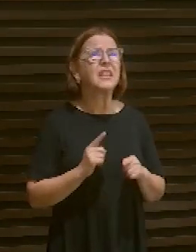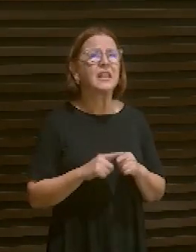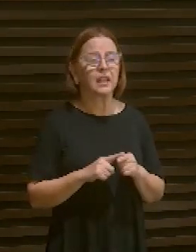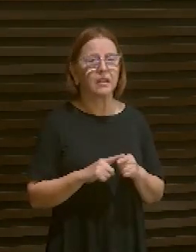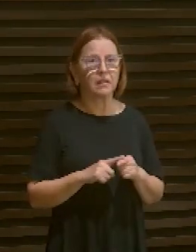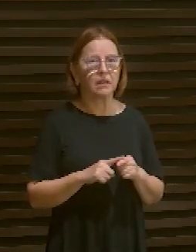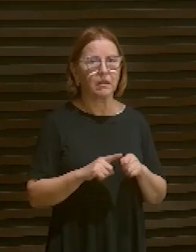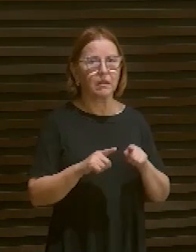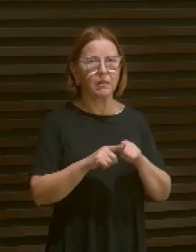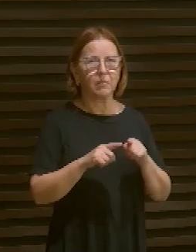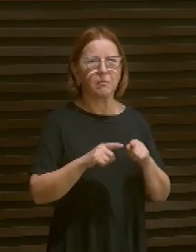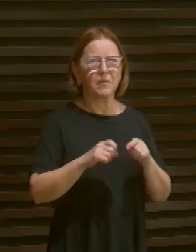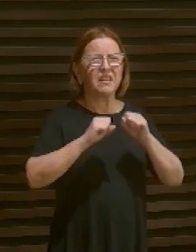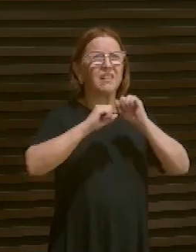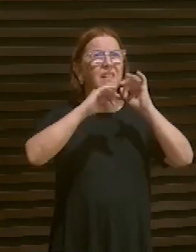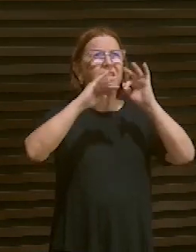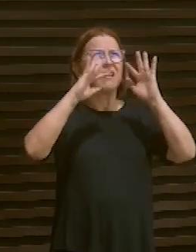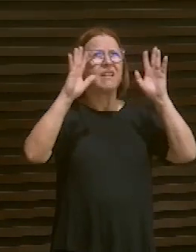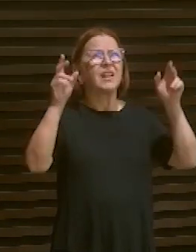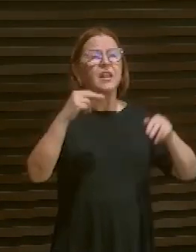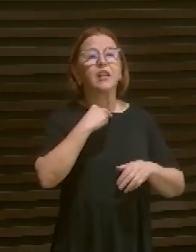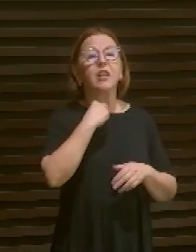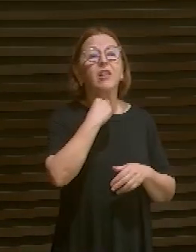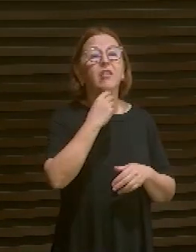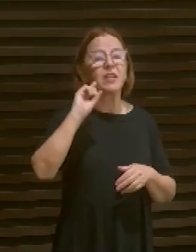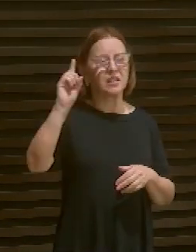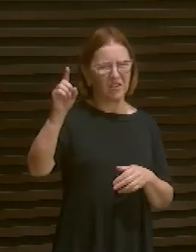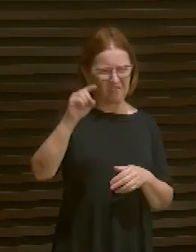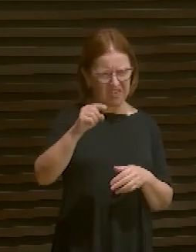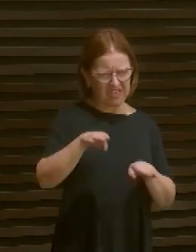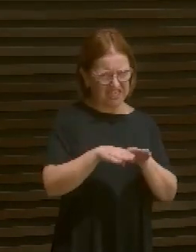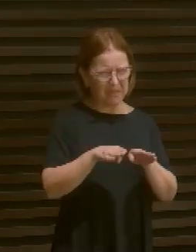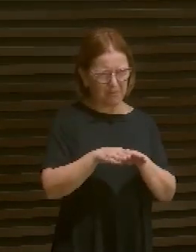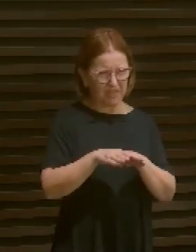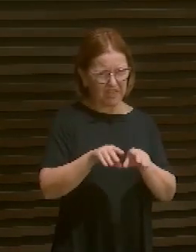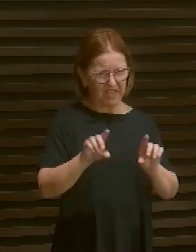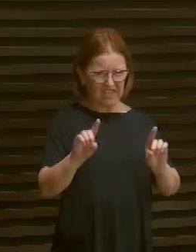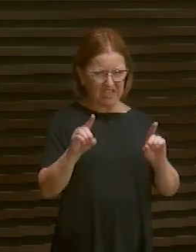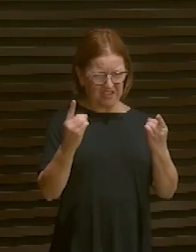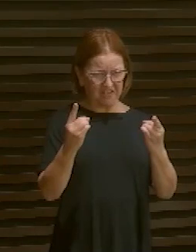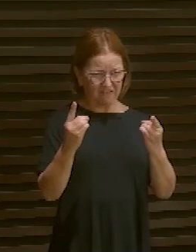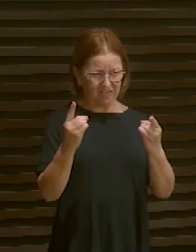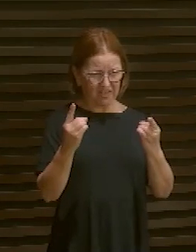tão clara a voz dele, você também é daqueles que defendem